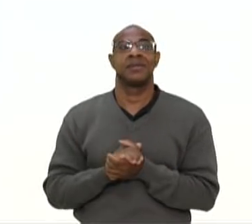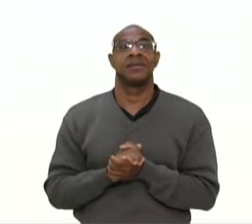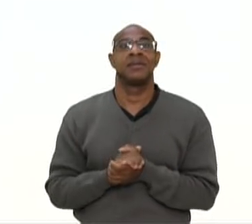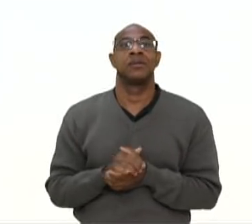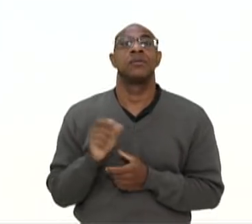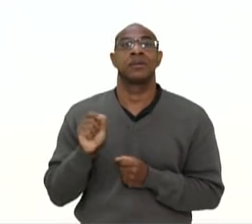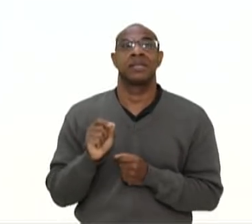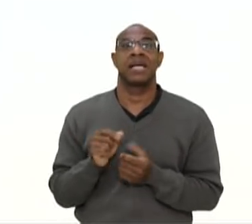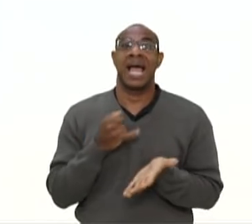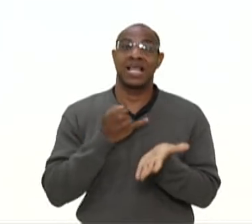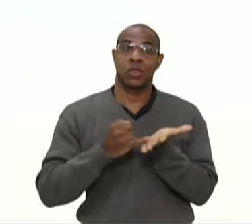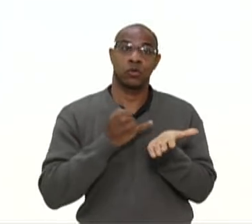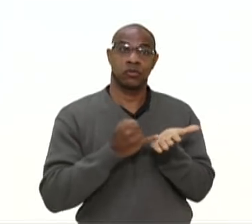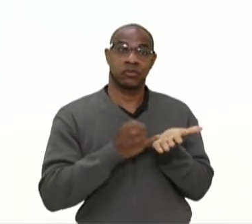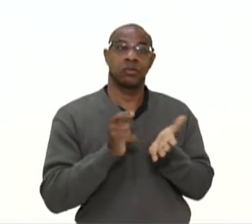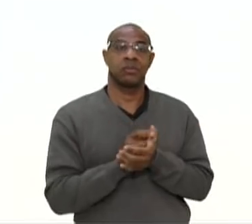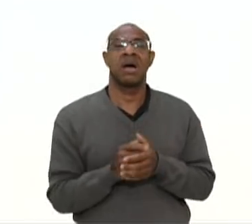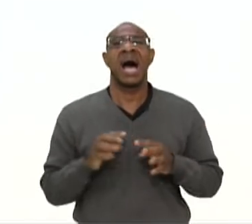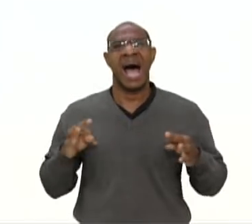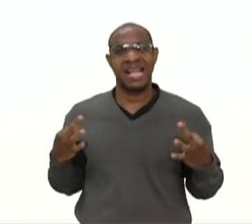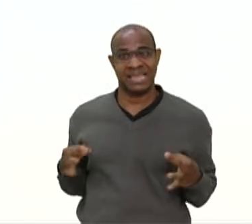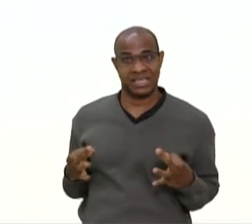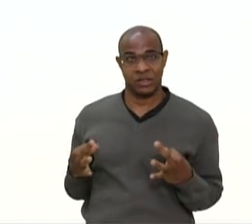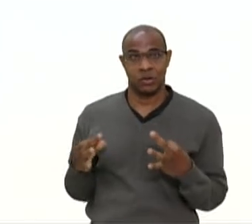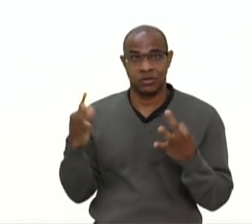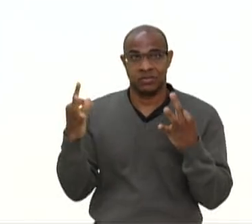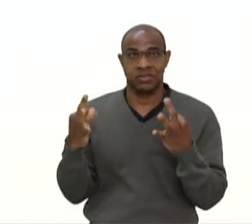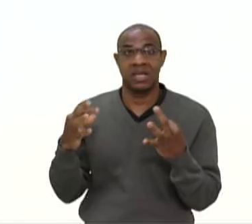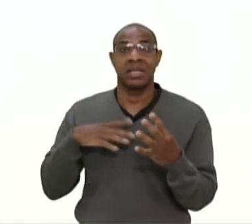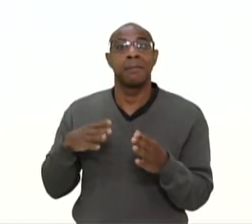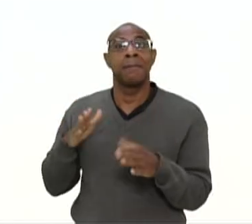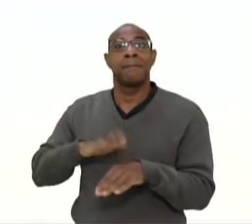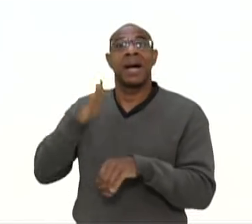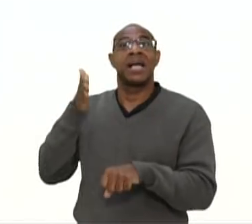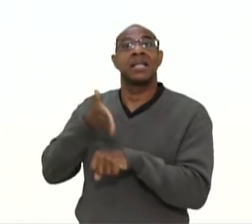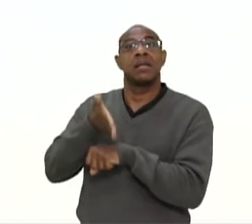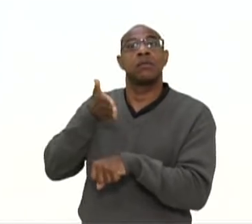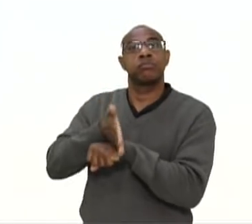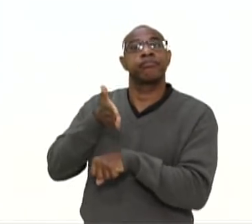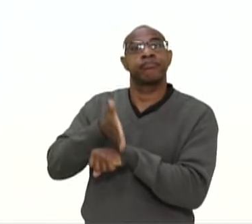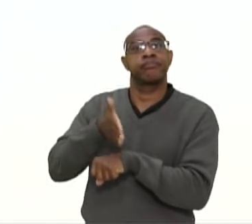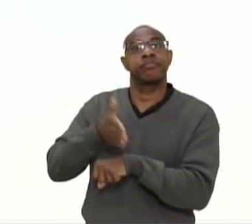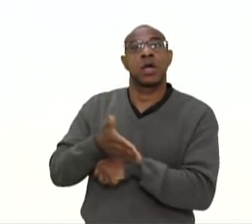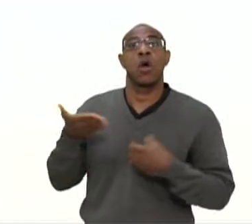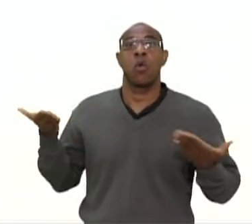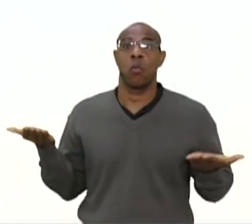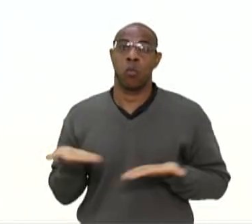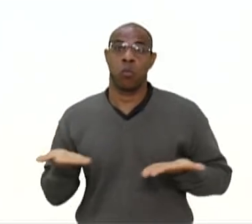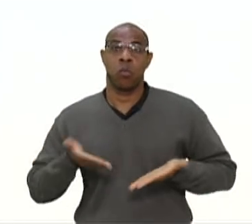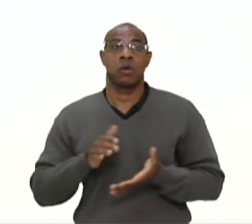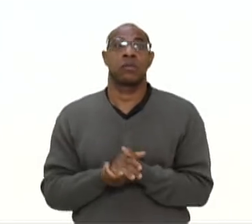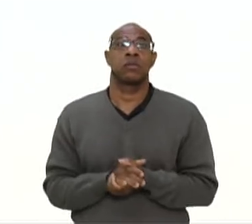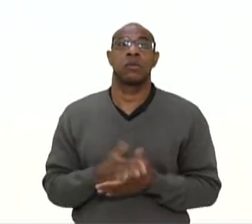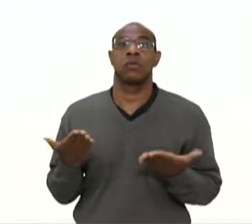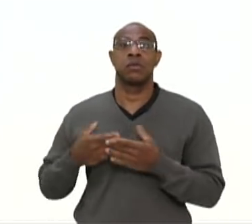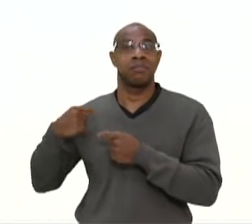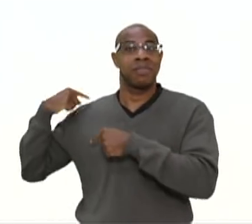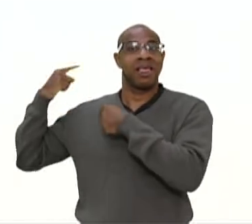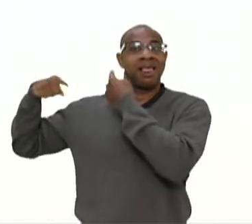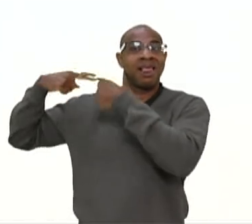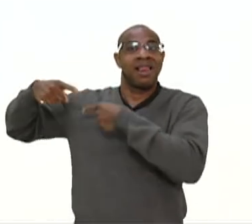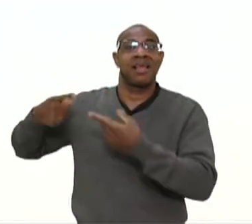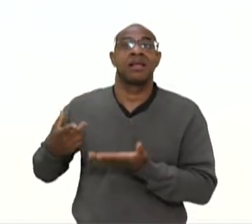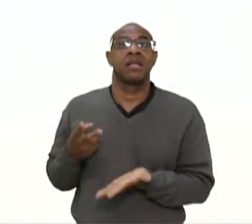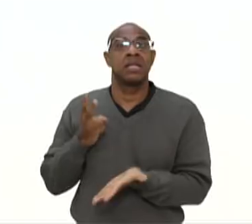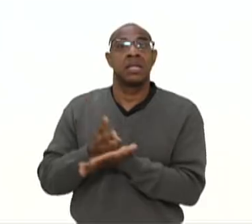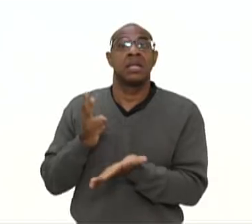minha introdução. A tecnologia está mais acessível nessa contemporaneidade. Essa geração está cada